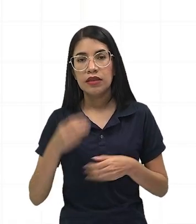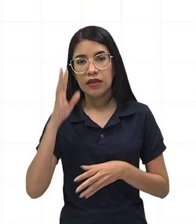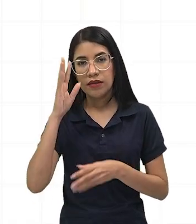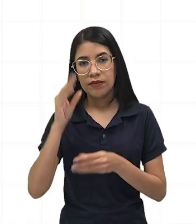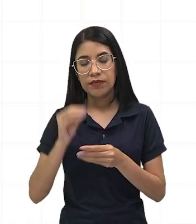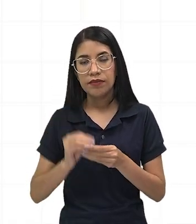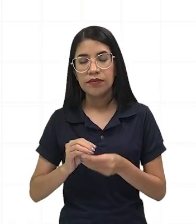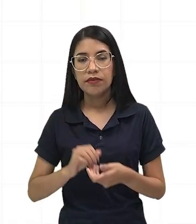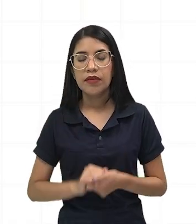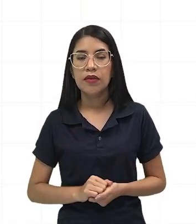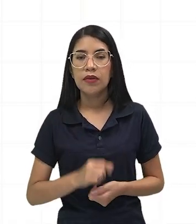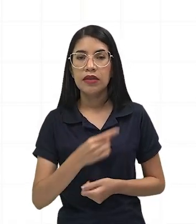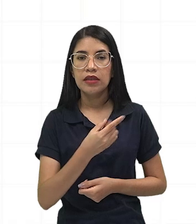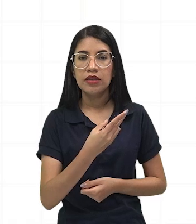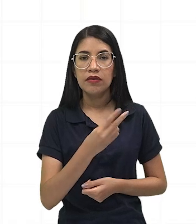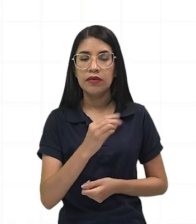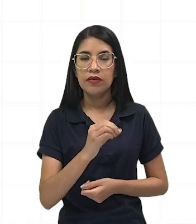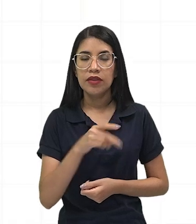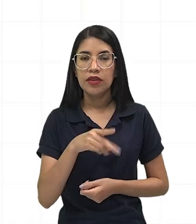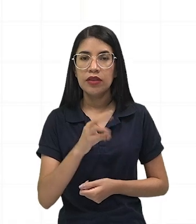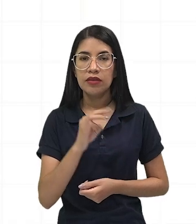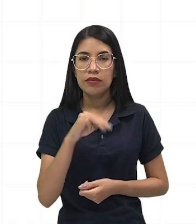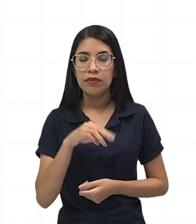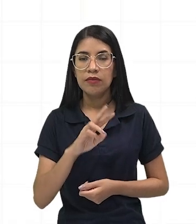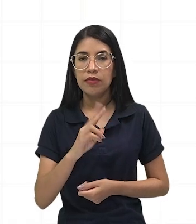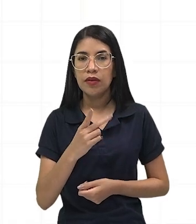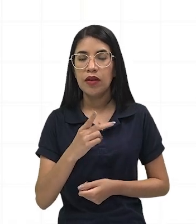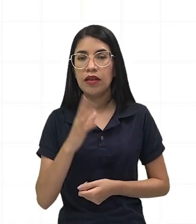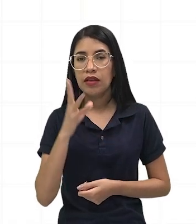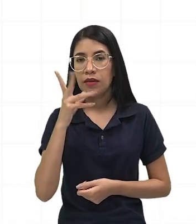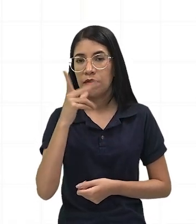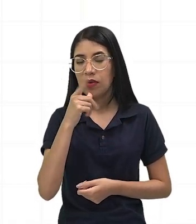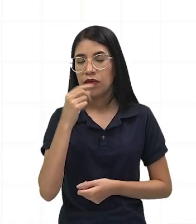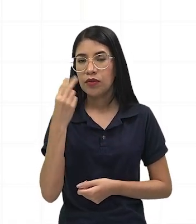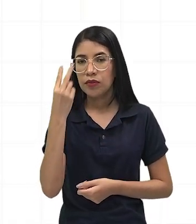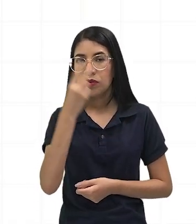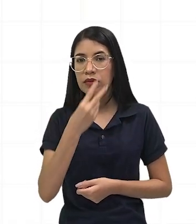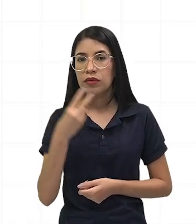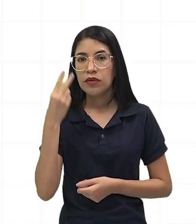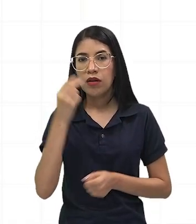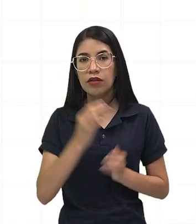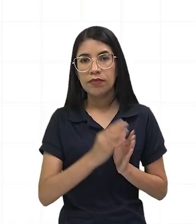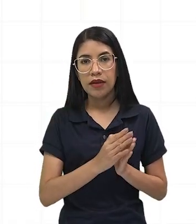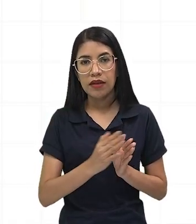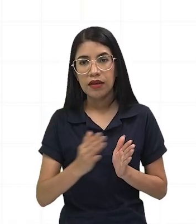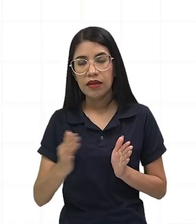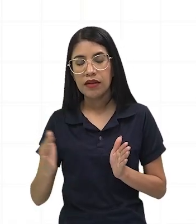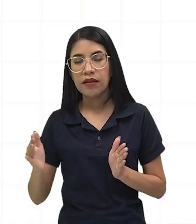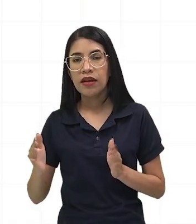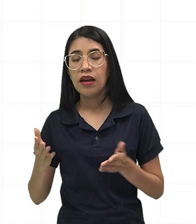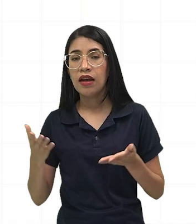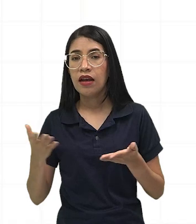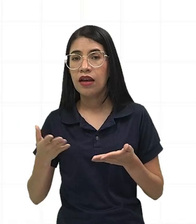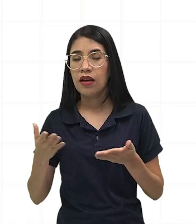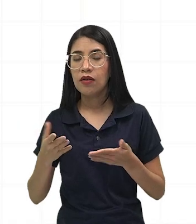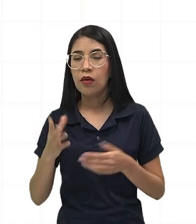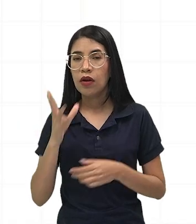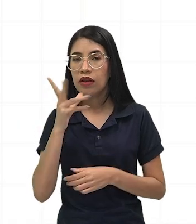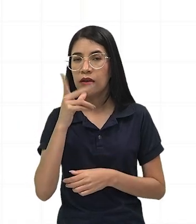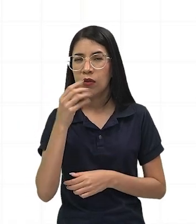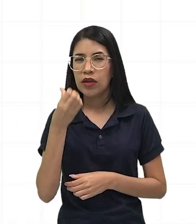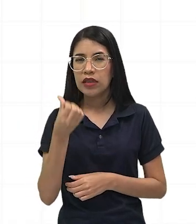em 120 km por hora, eu levo 2 horas para um determinado percurso. Agora eu levei